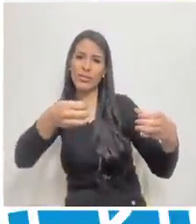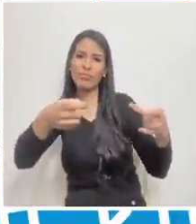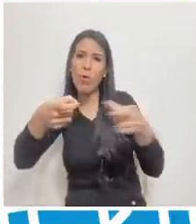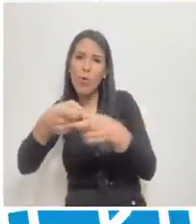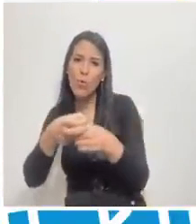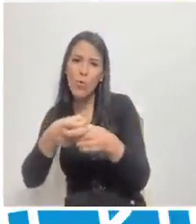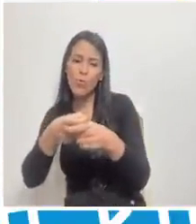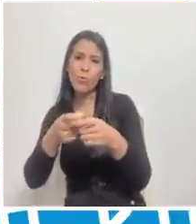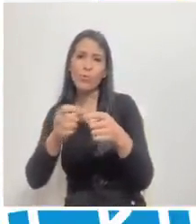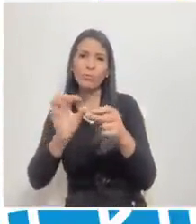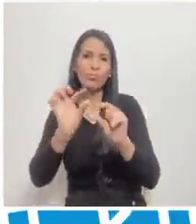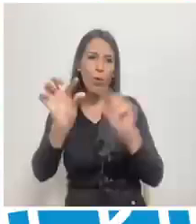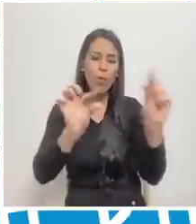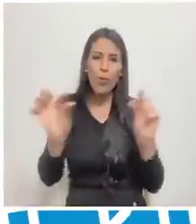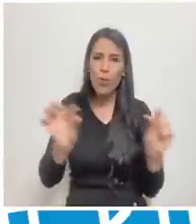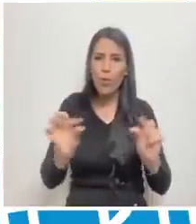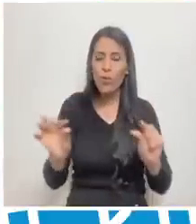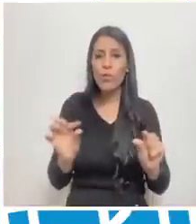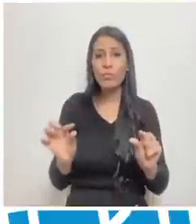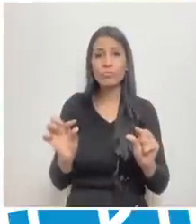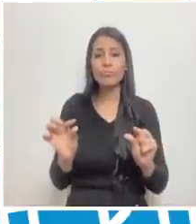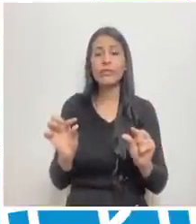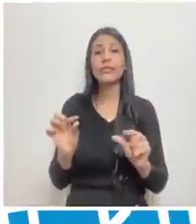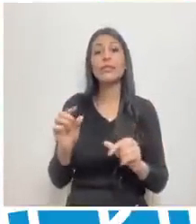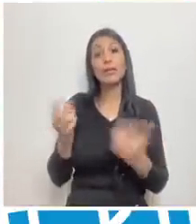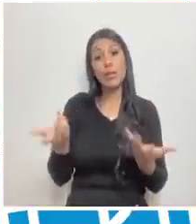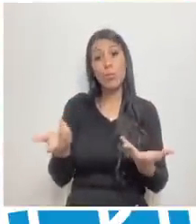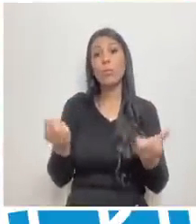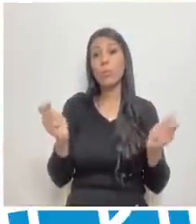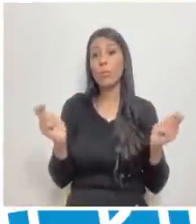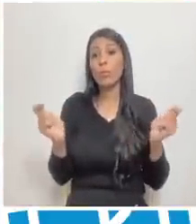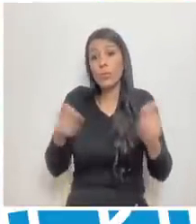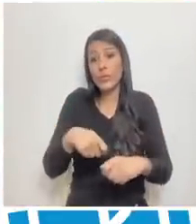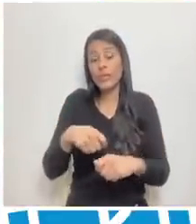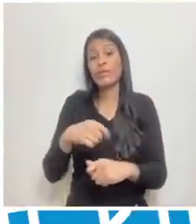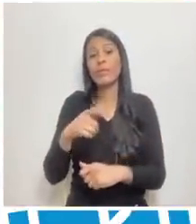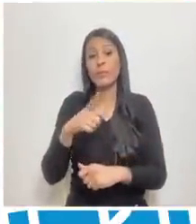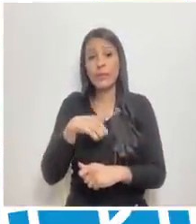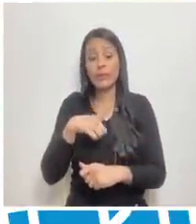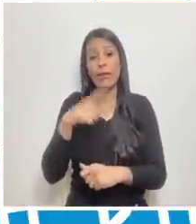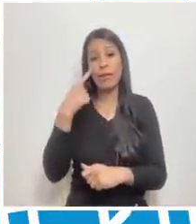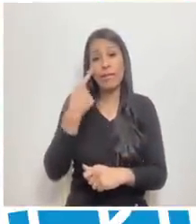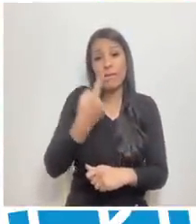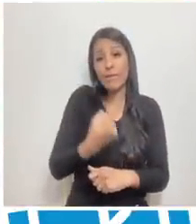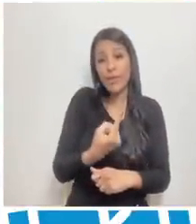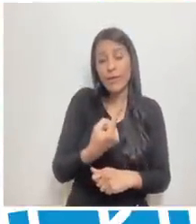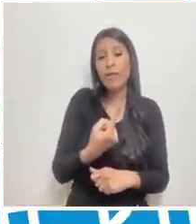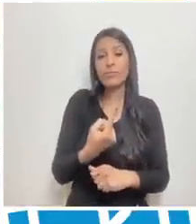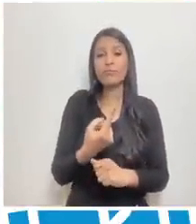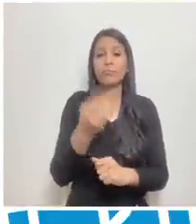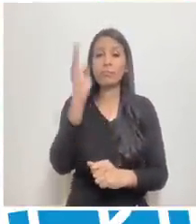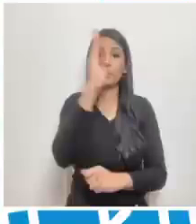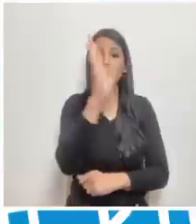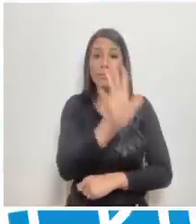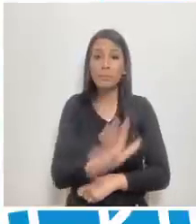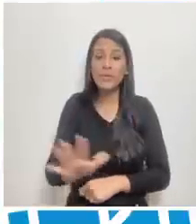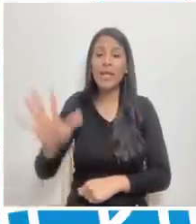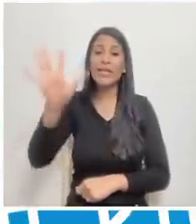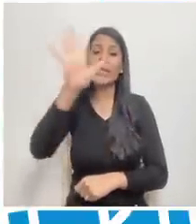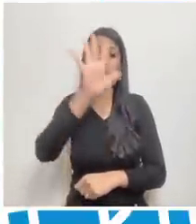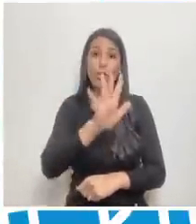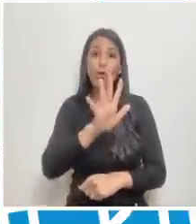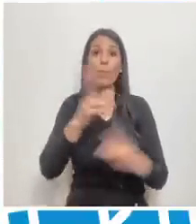poderia ver, por meio de uma amostra, de uma maneira geral, para o país, qual foi o